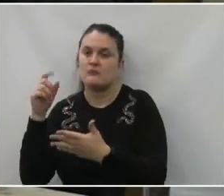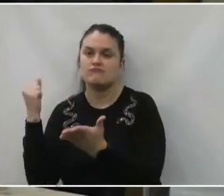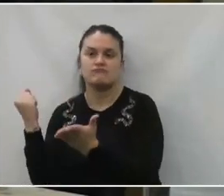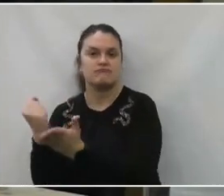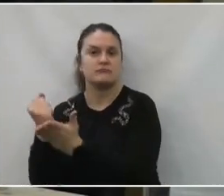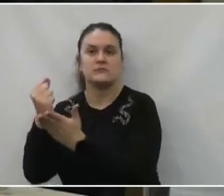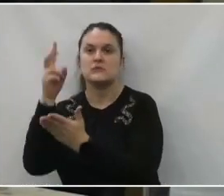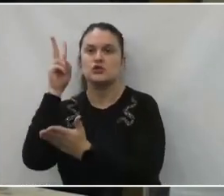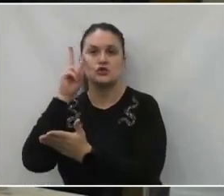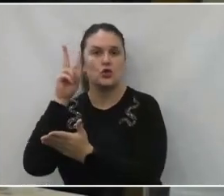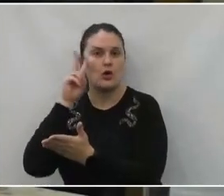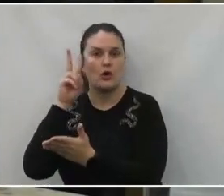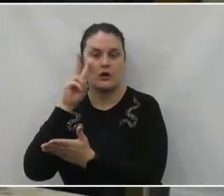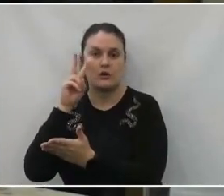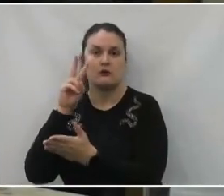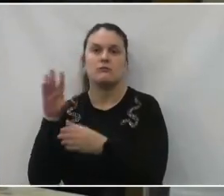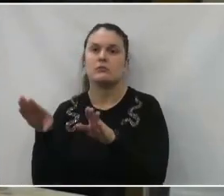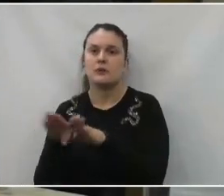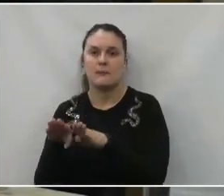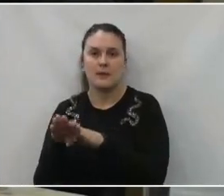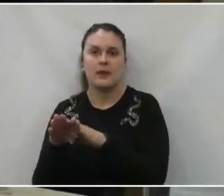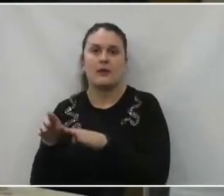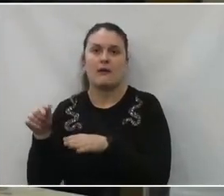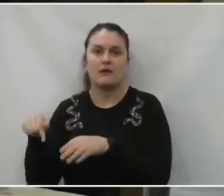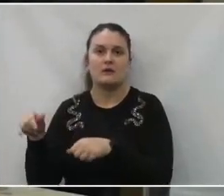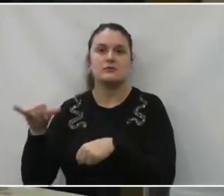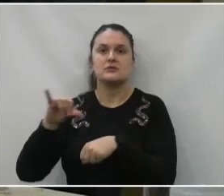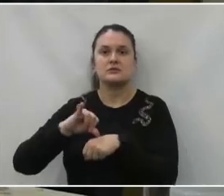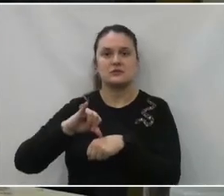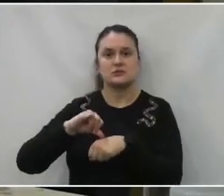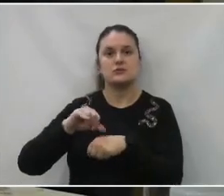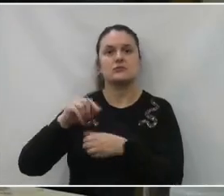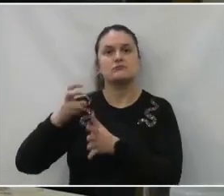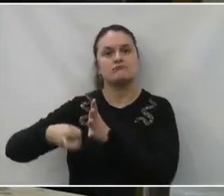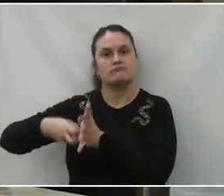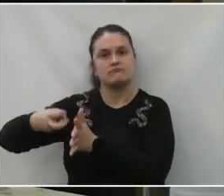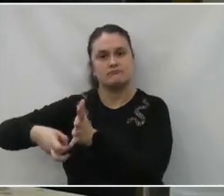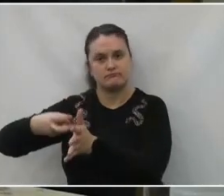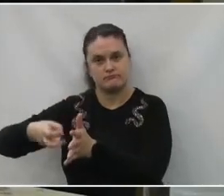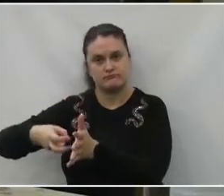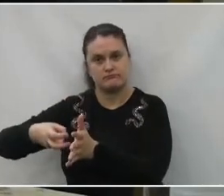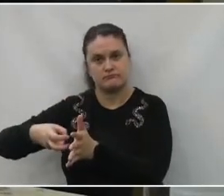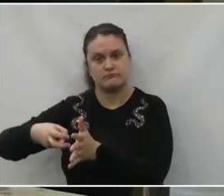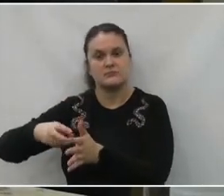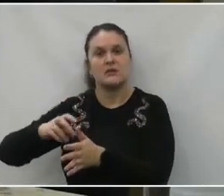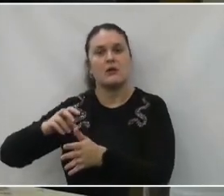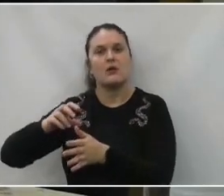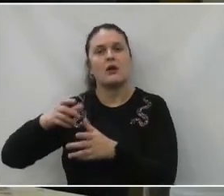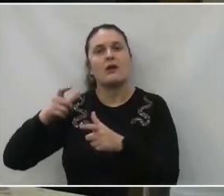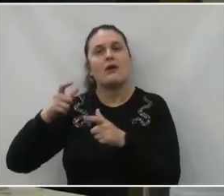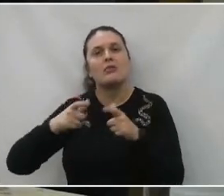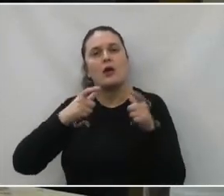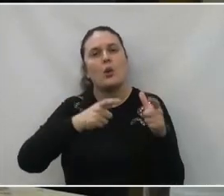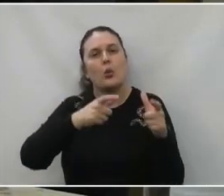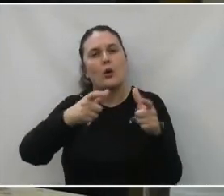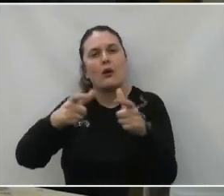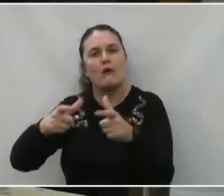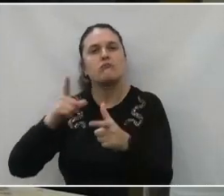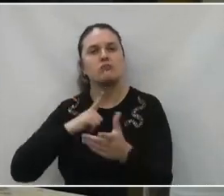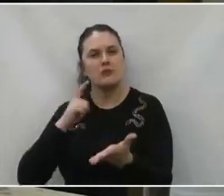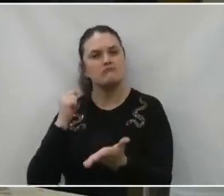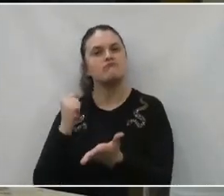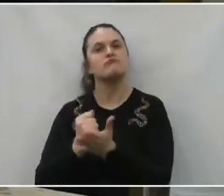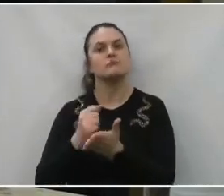o nosso Distrito de São Cristóvão, assim como aqui para o centro está a estação ferroviária. Então, cada região tem as suas